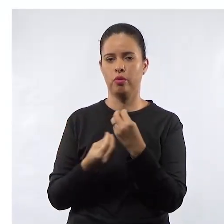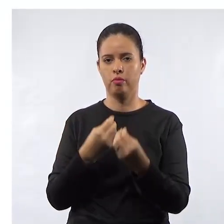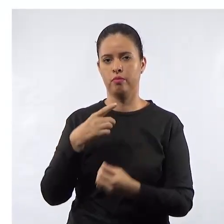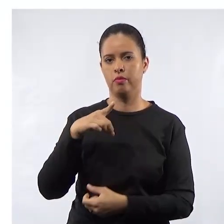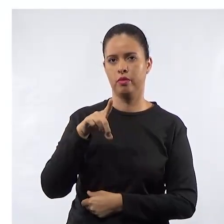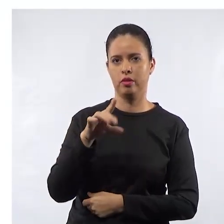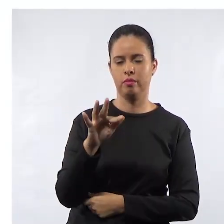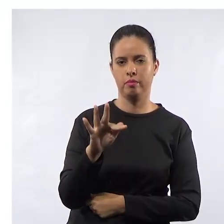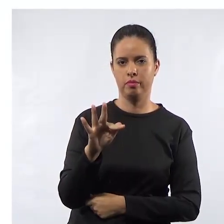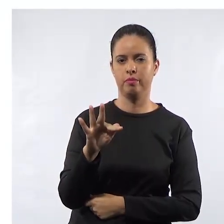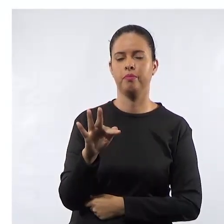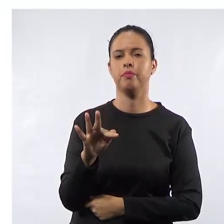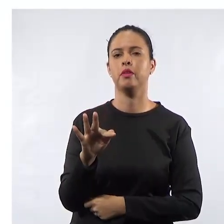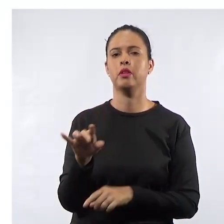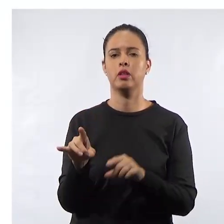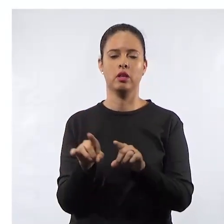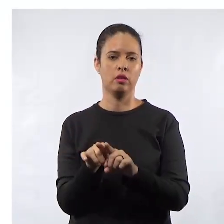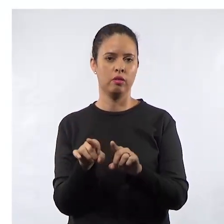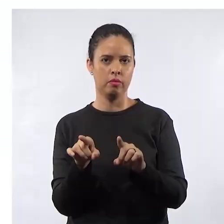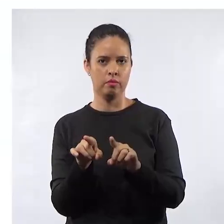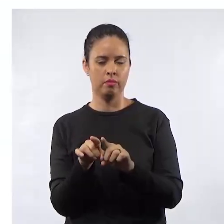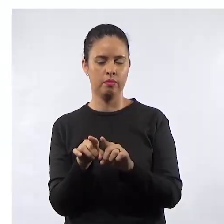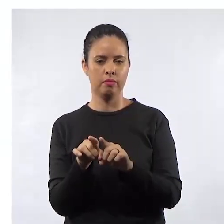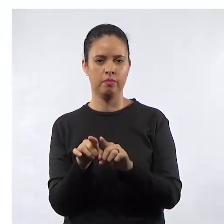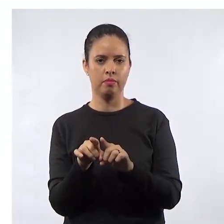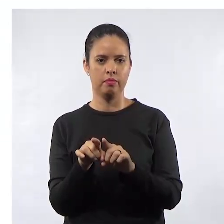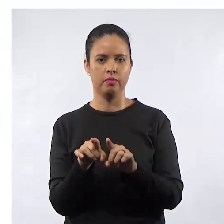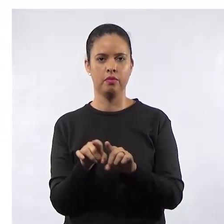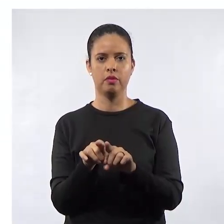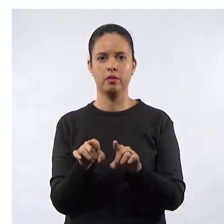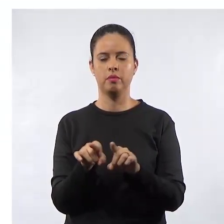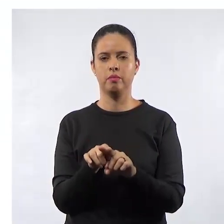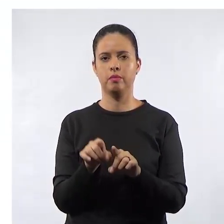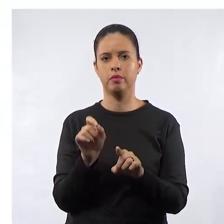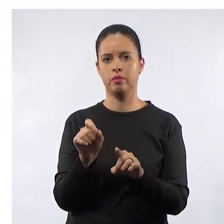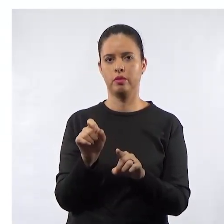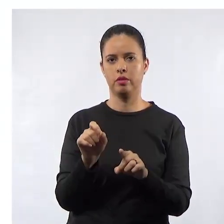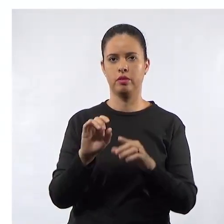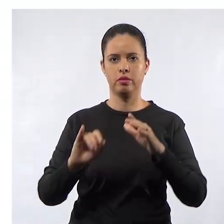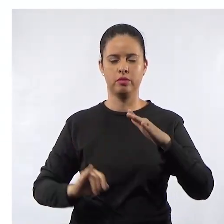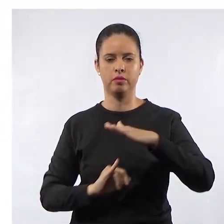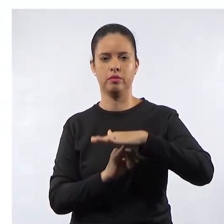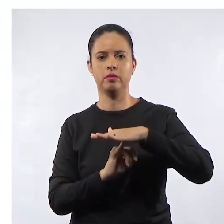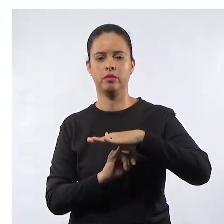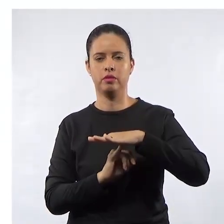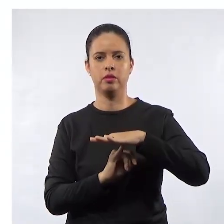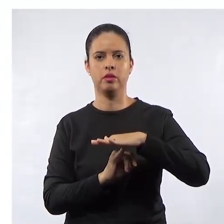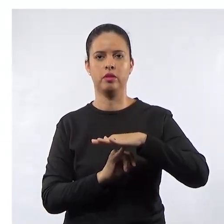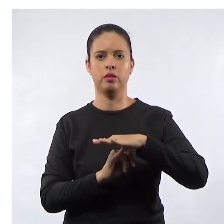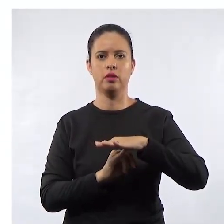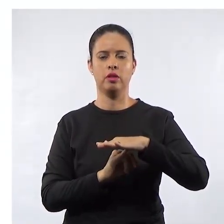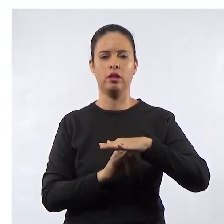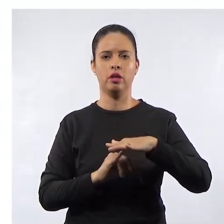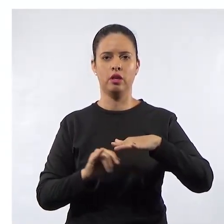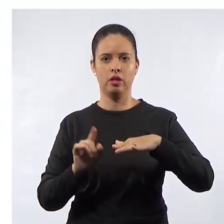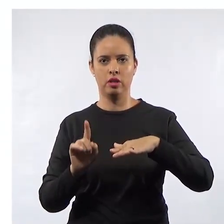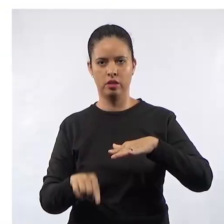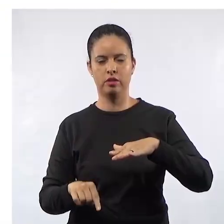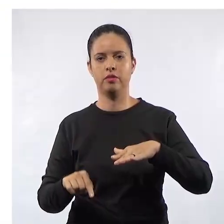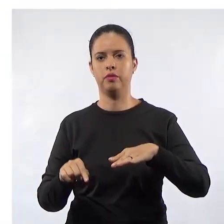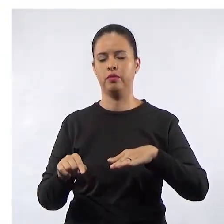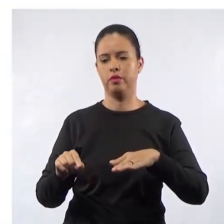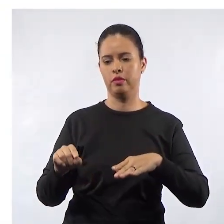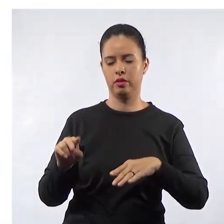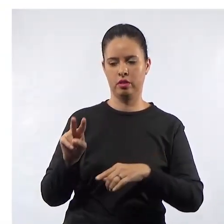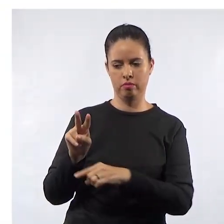Defensoria Pública, né? Temos a instituição de promotorias de justiça de defesa do consumidor, no âmbito do Ministério Público